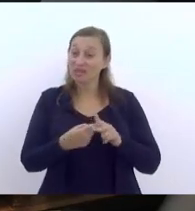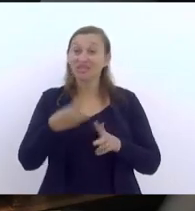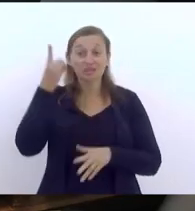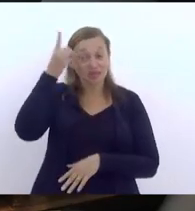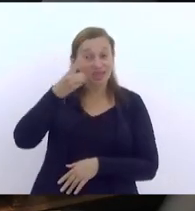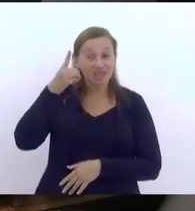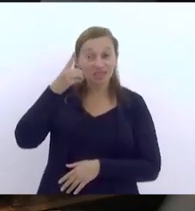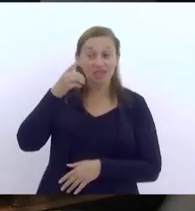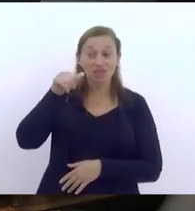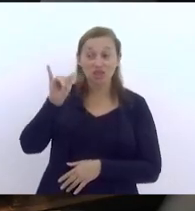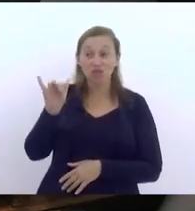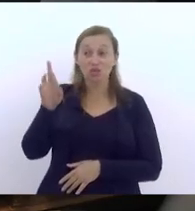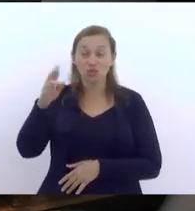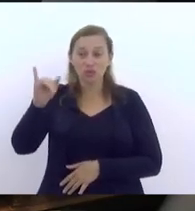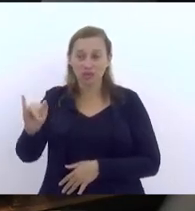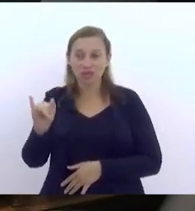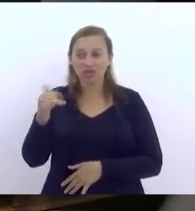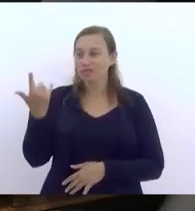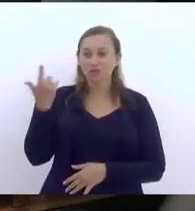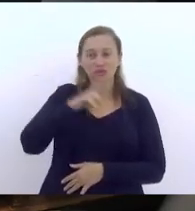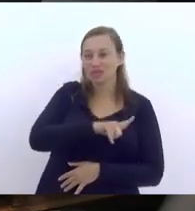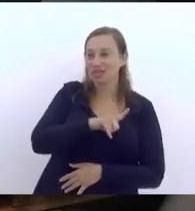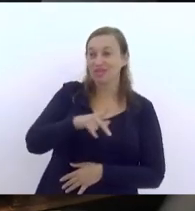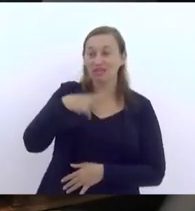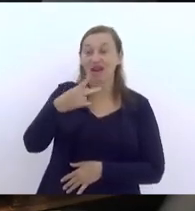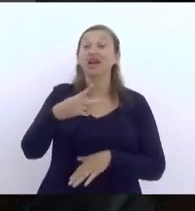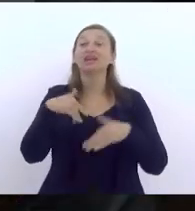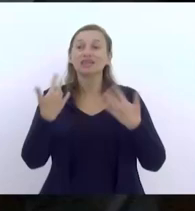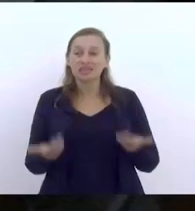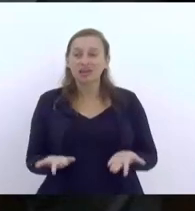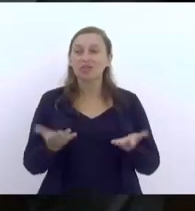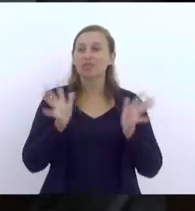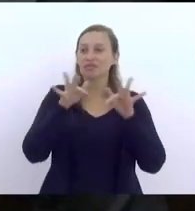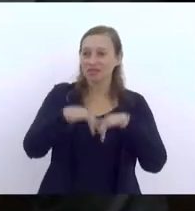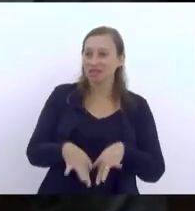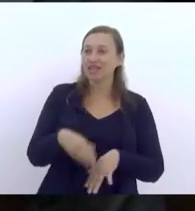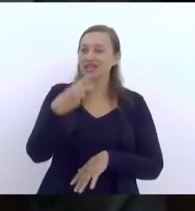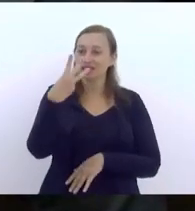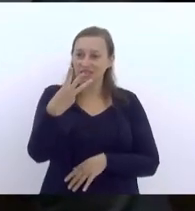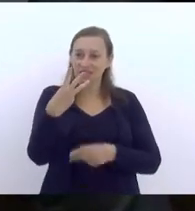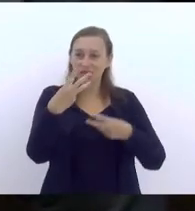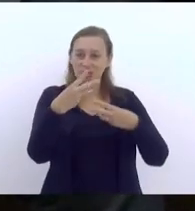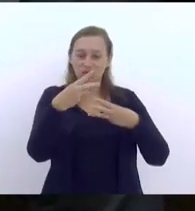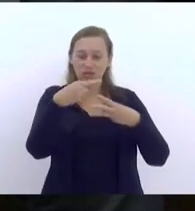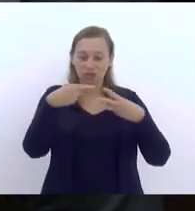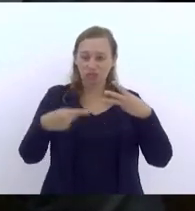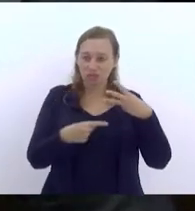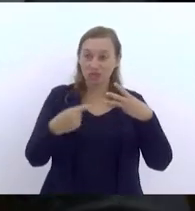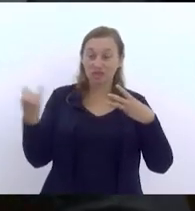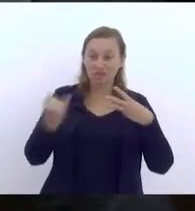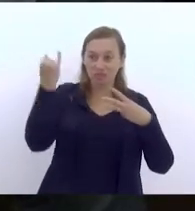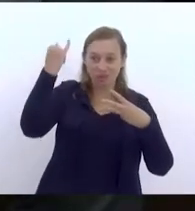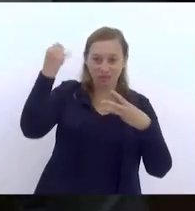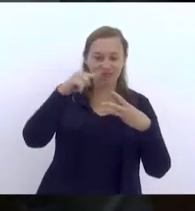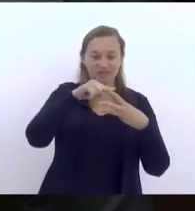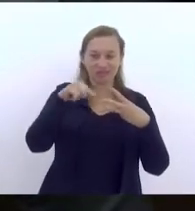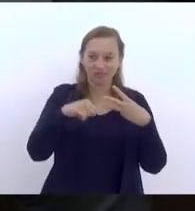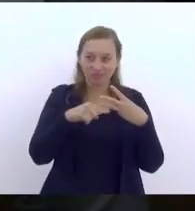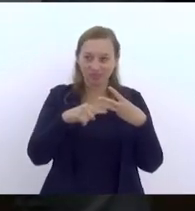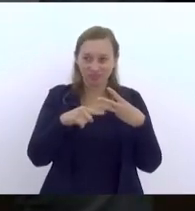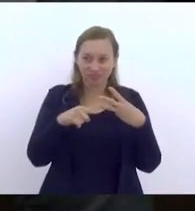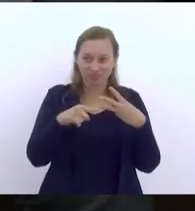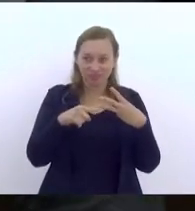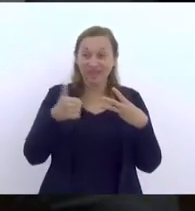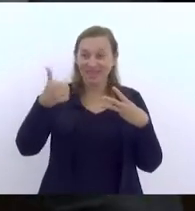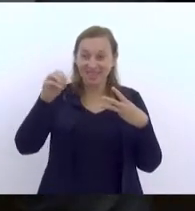Yuri, ele não conseguirá falar. Então, para concluir, só três pontos que eu acho importantes. Três pontos